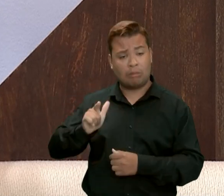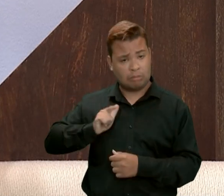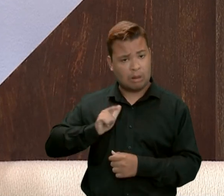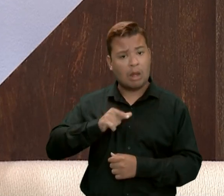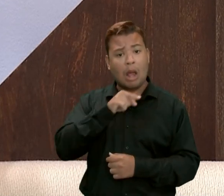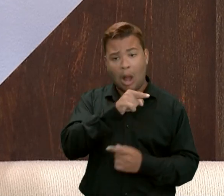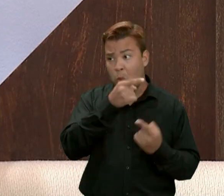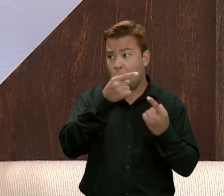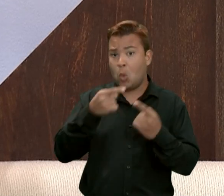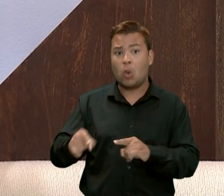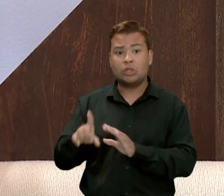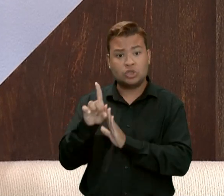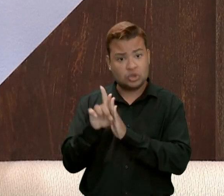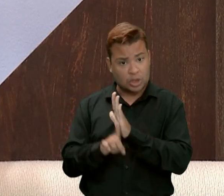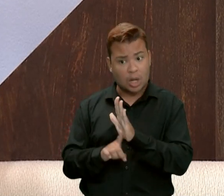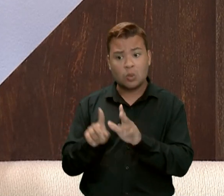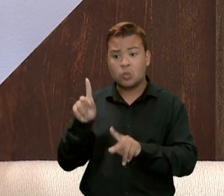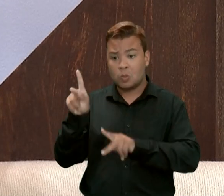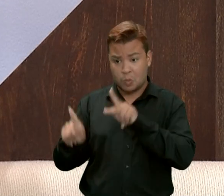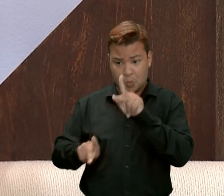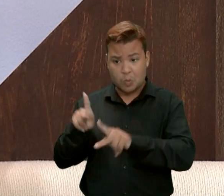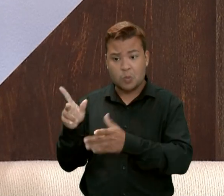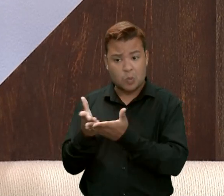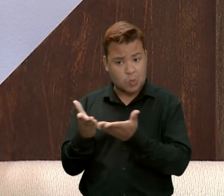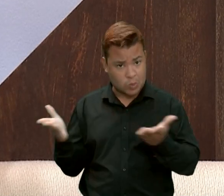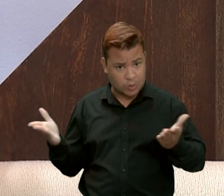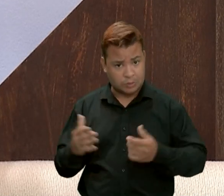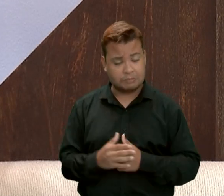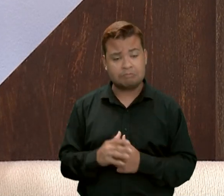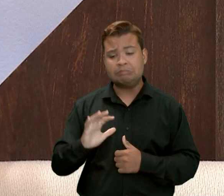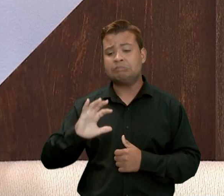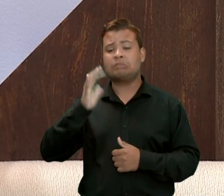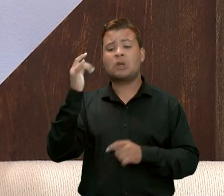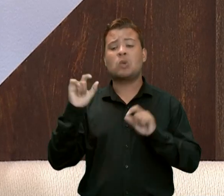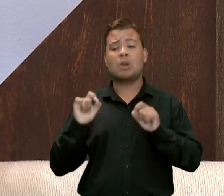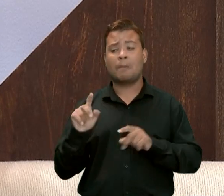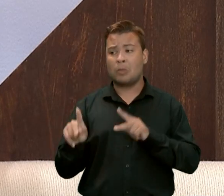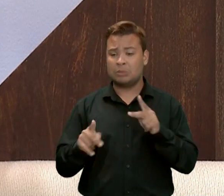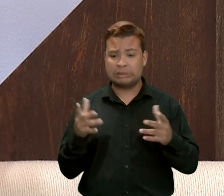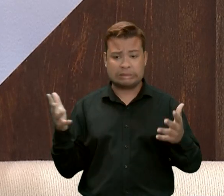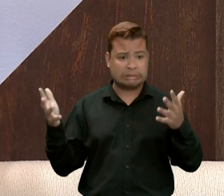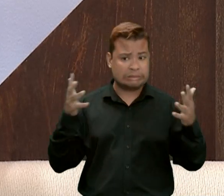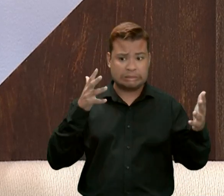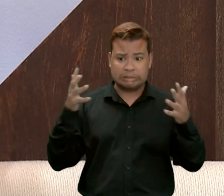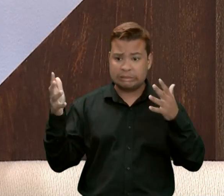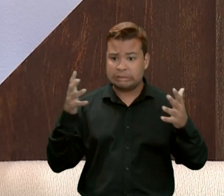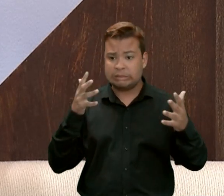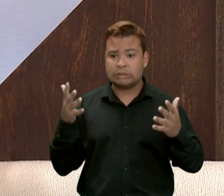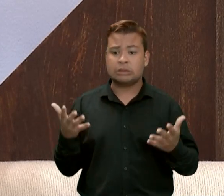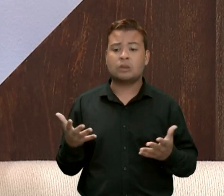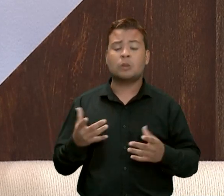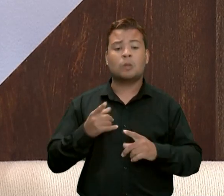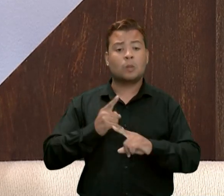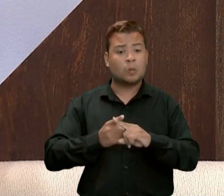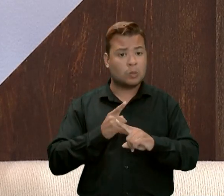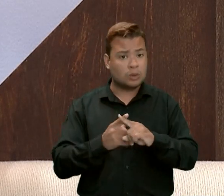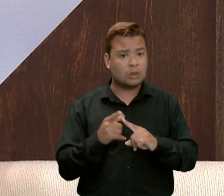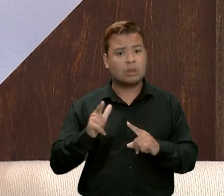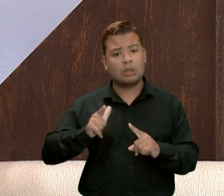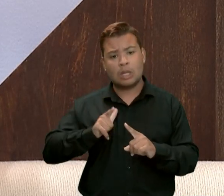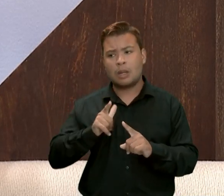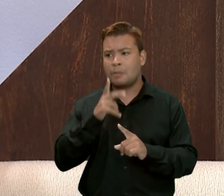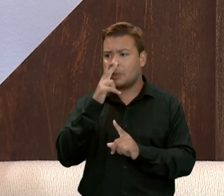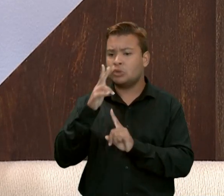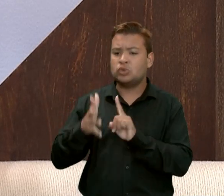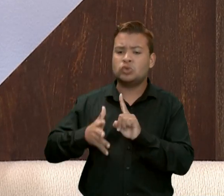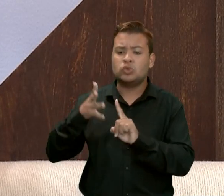direitos básicos da população. E isso deixa a população bastante confusa, porque há um discurso geralmente comum de